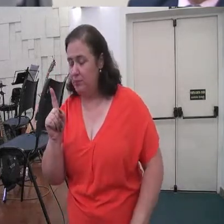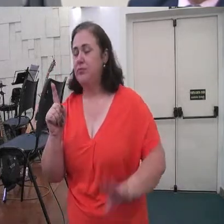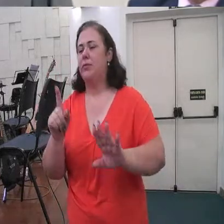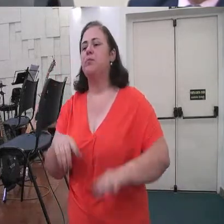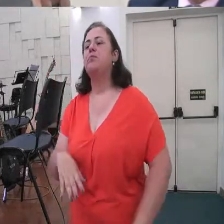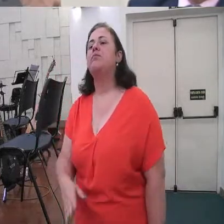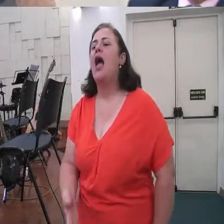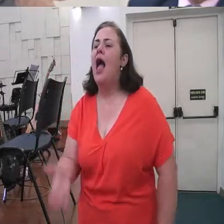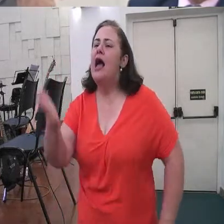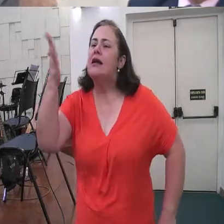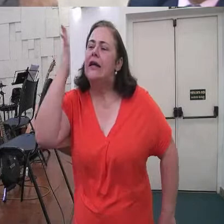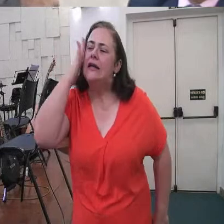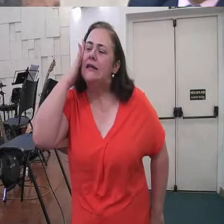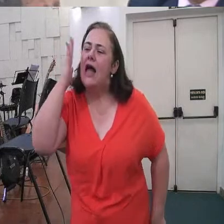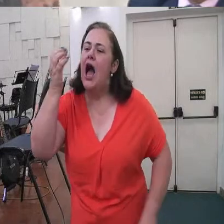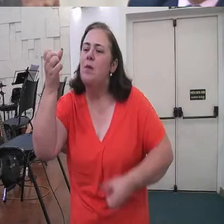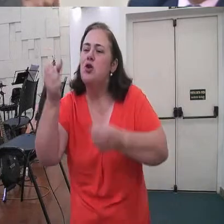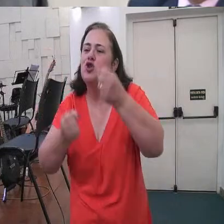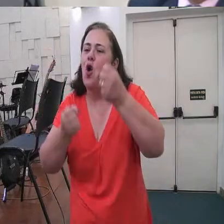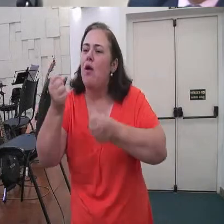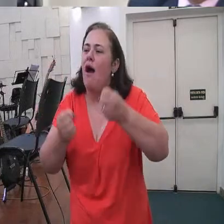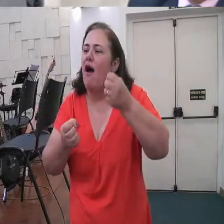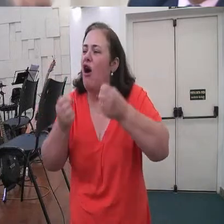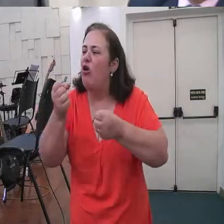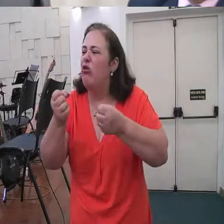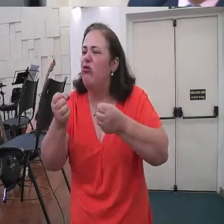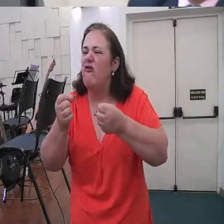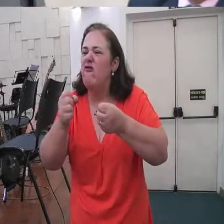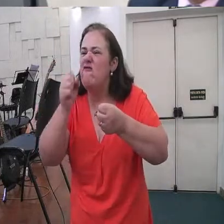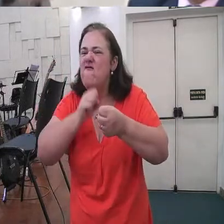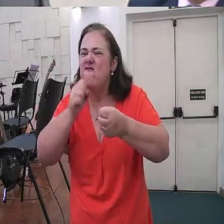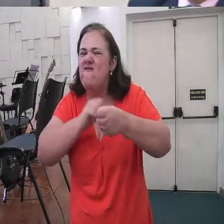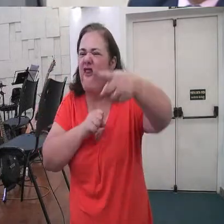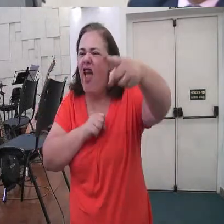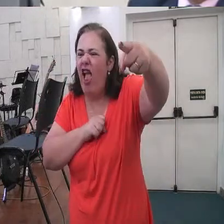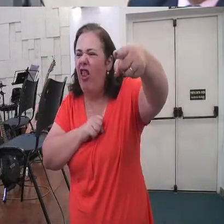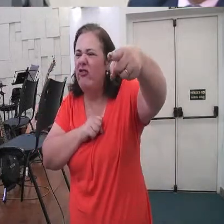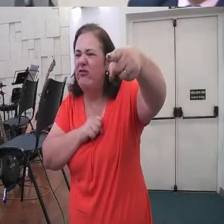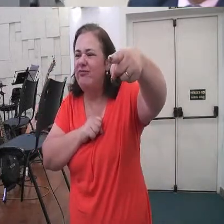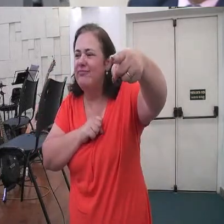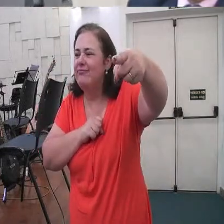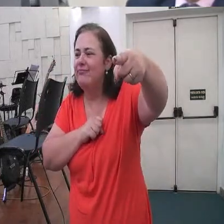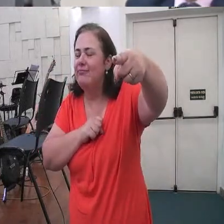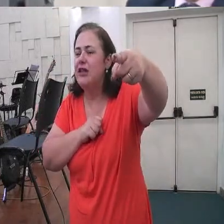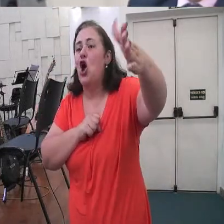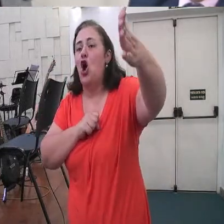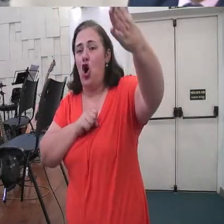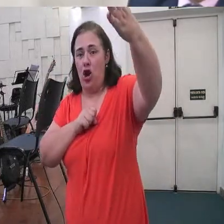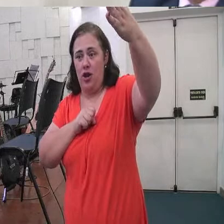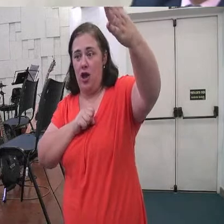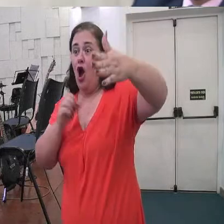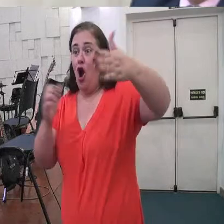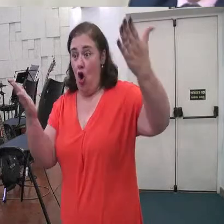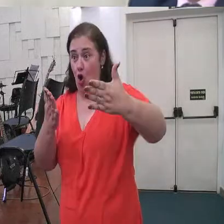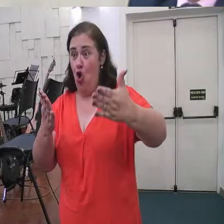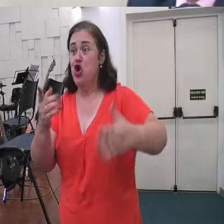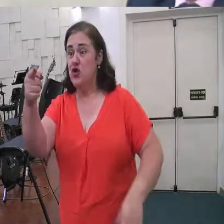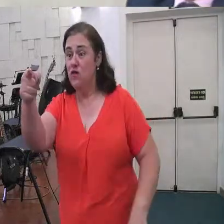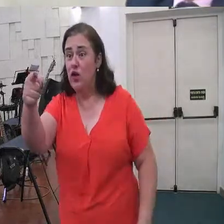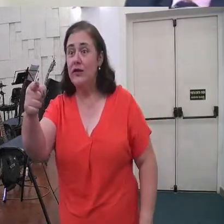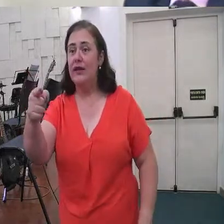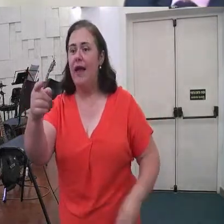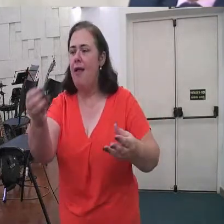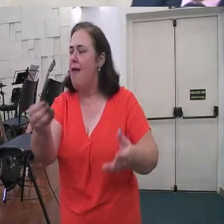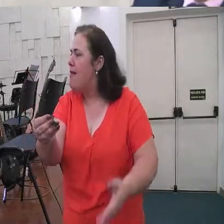essa lata velha no altar do Senhor e você terá um Lamborghini na garagem. É a fé